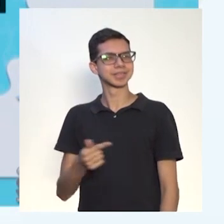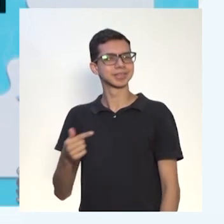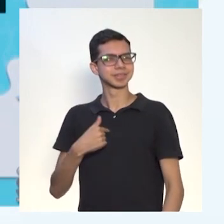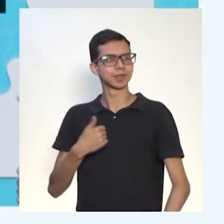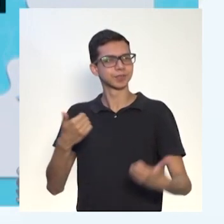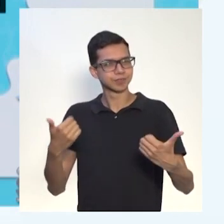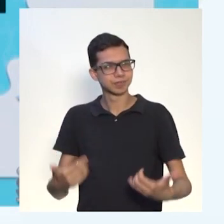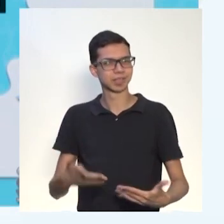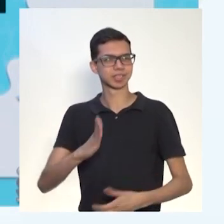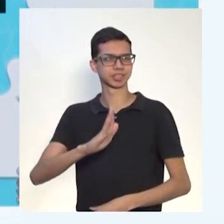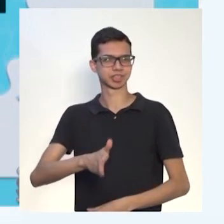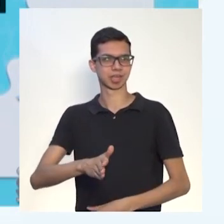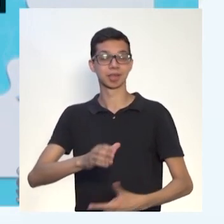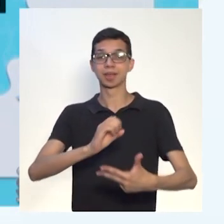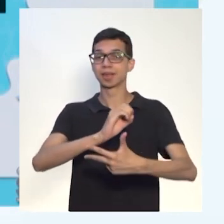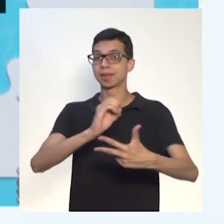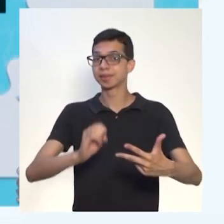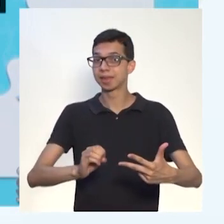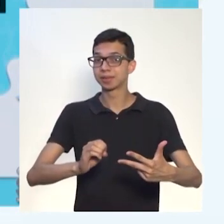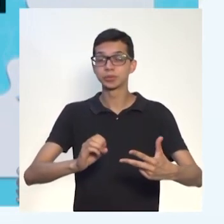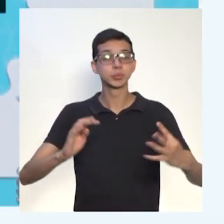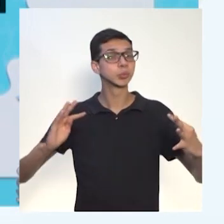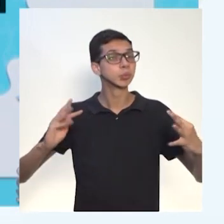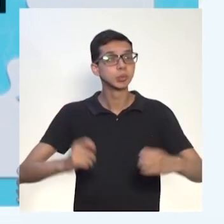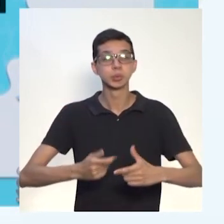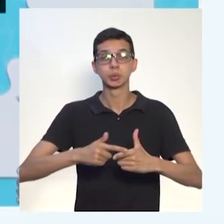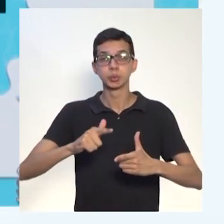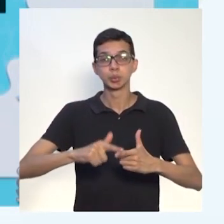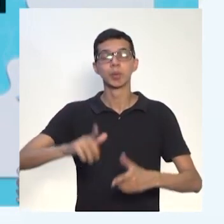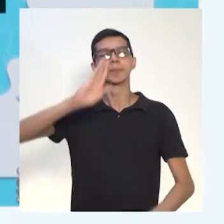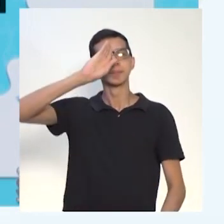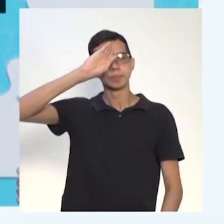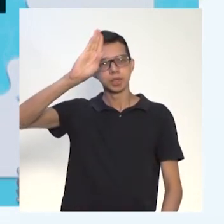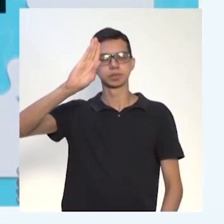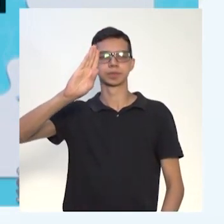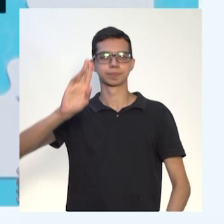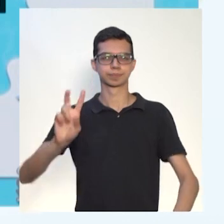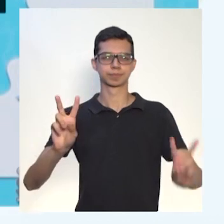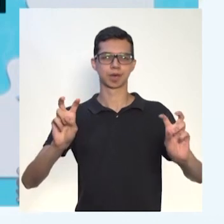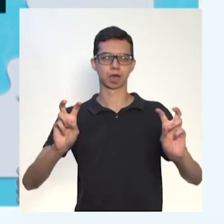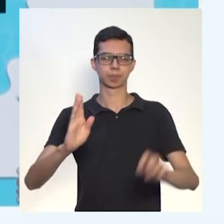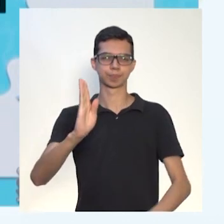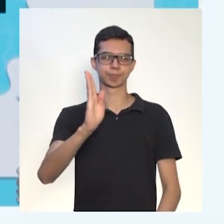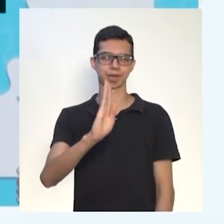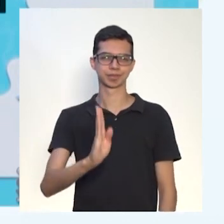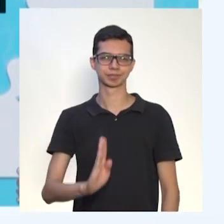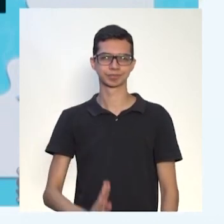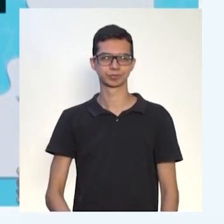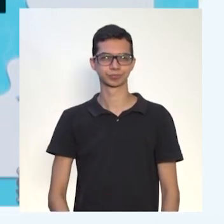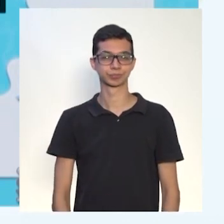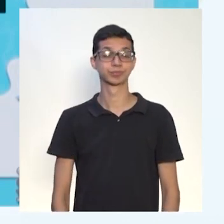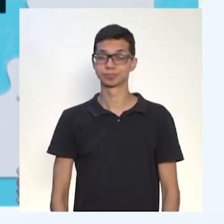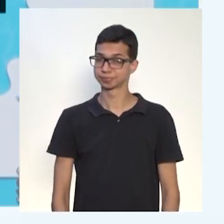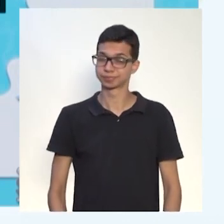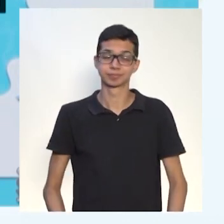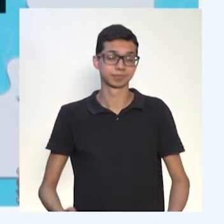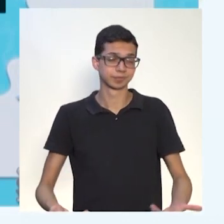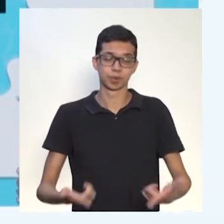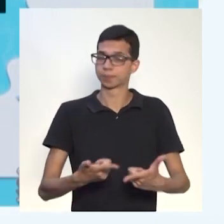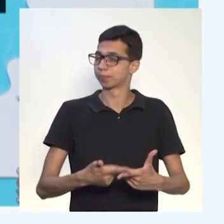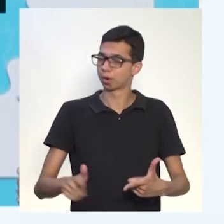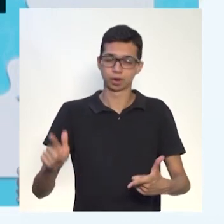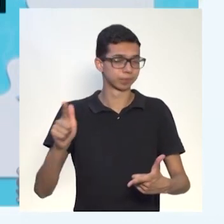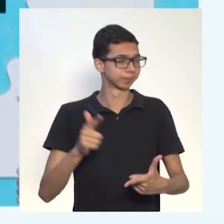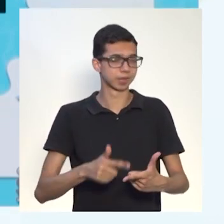no Enem, eles são referentes ao Brasil. E se eles são referentes ao Brasil, não tem problema nenhum você não